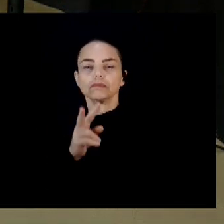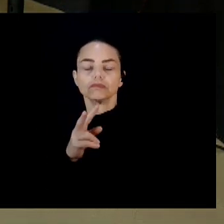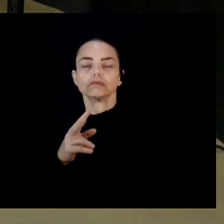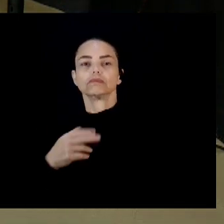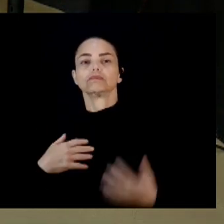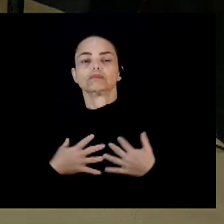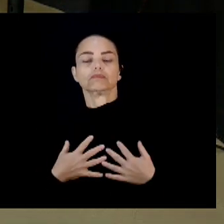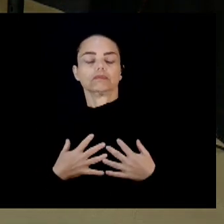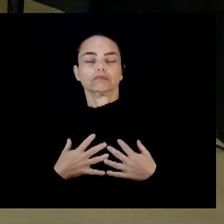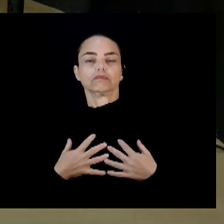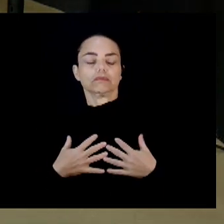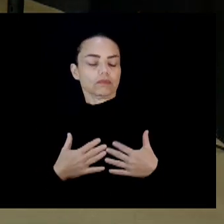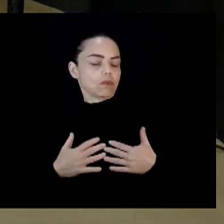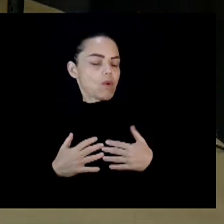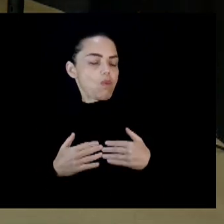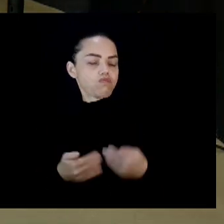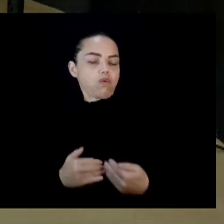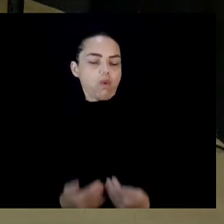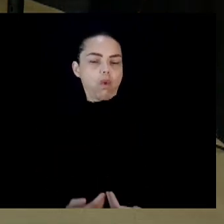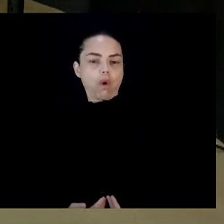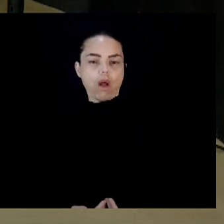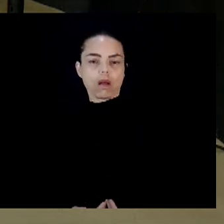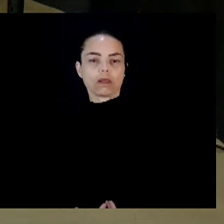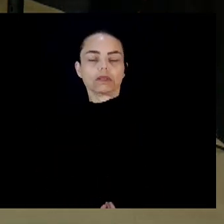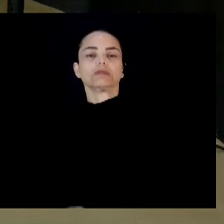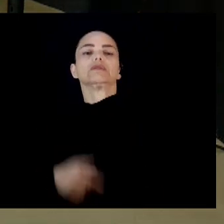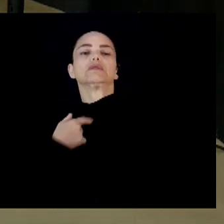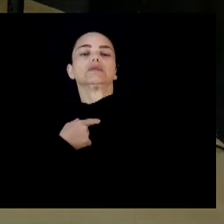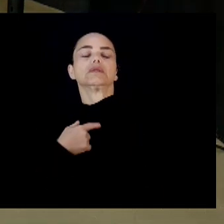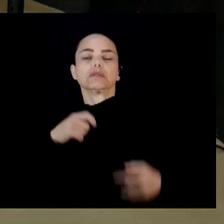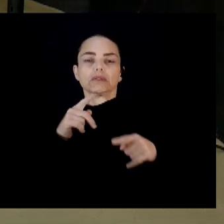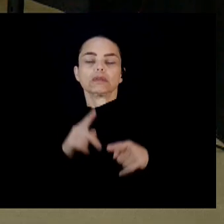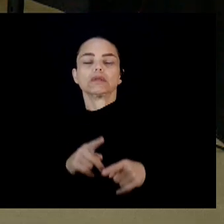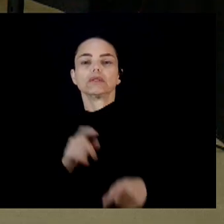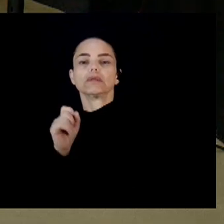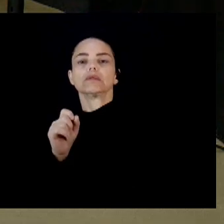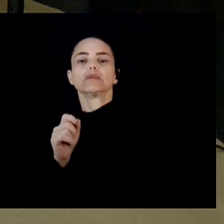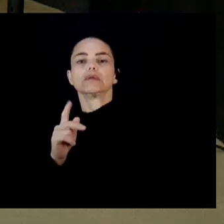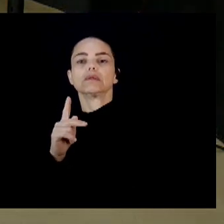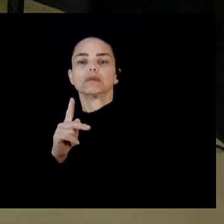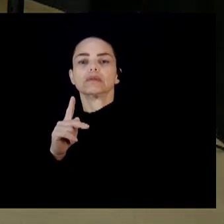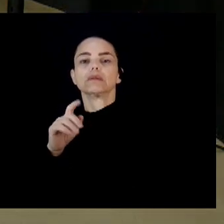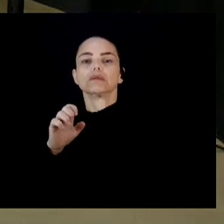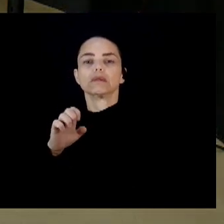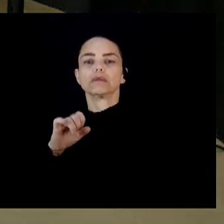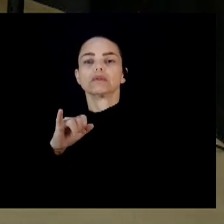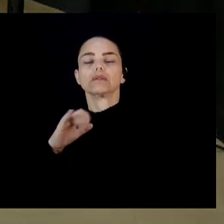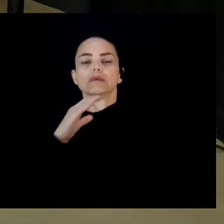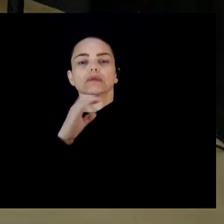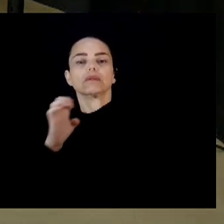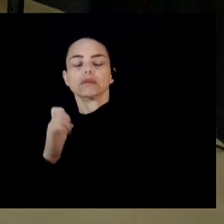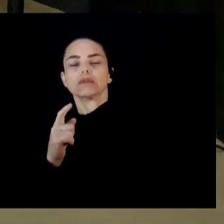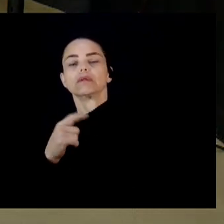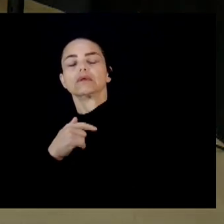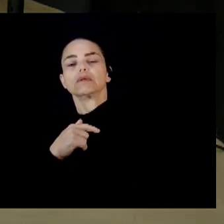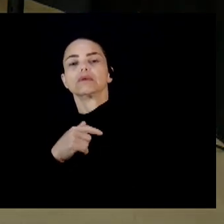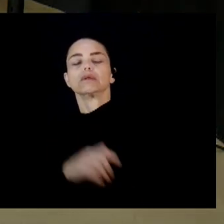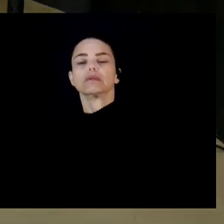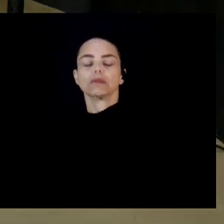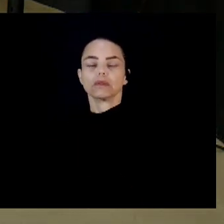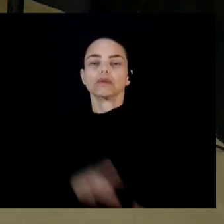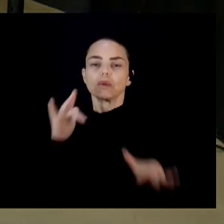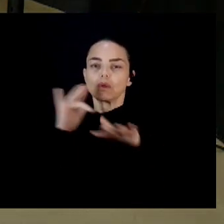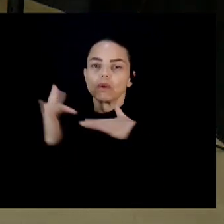pace e tal, né? André, inclusive, explica pra gente o que é essa questão do pace, que todo mundo tá falando aí nas redes